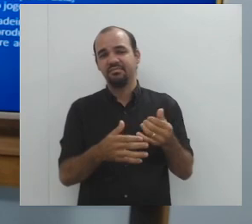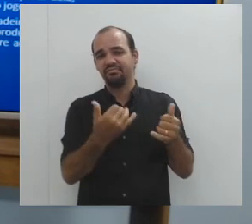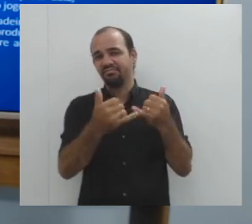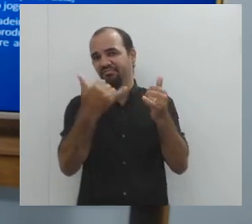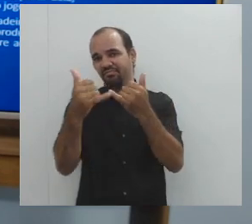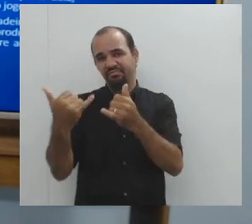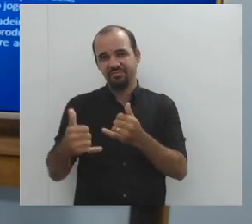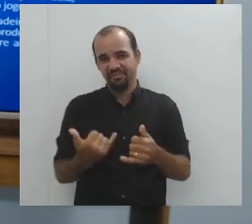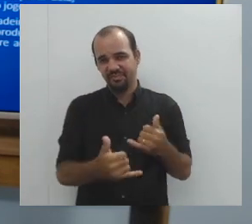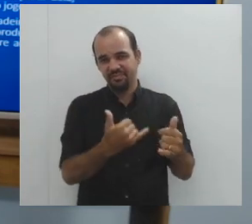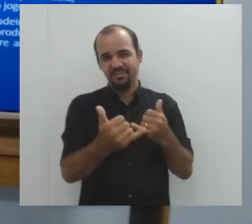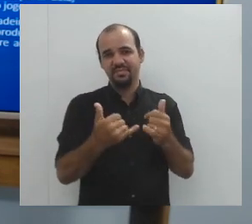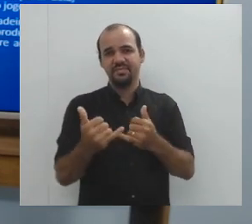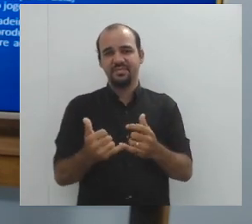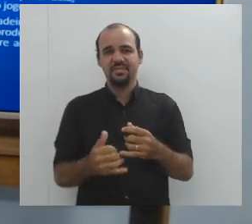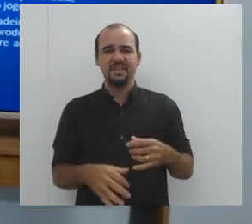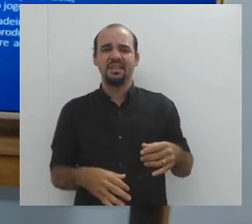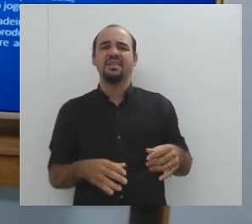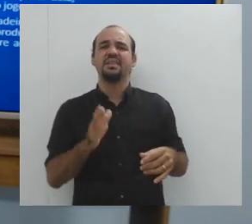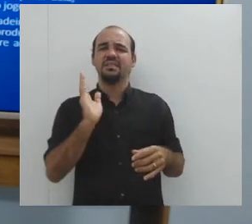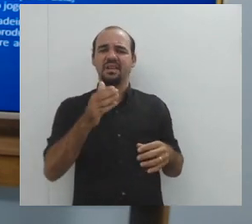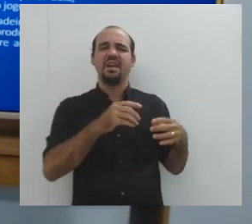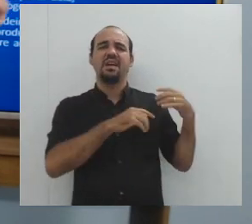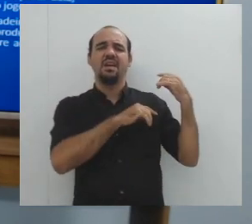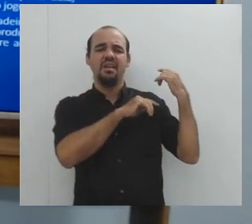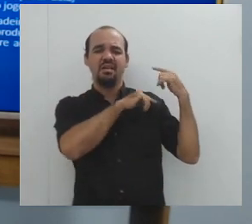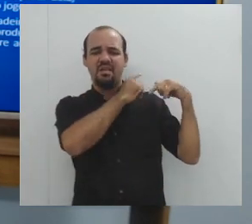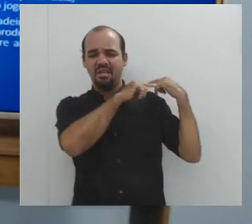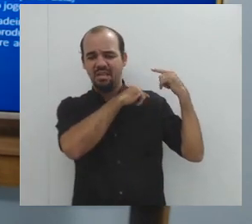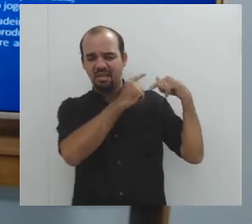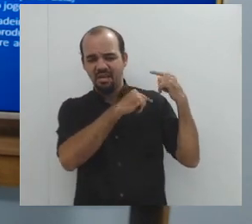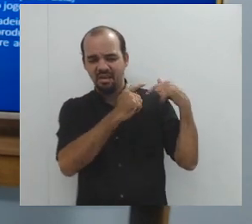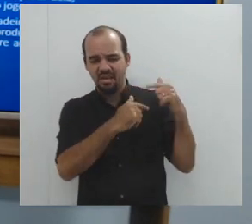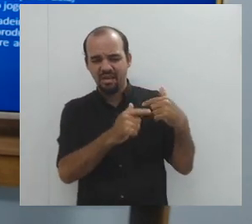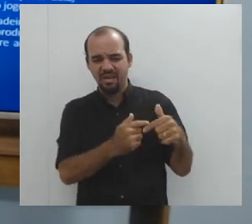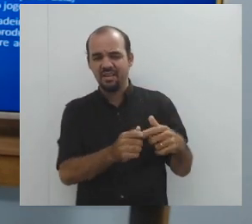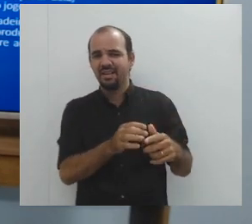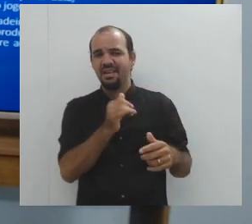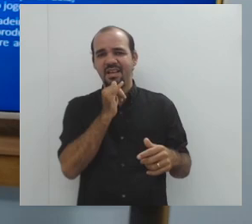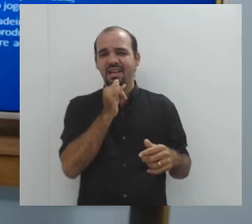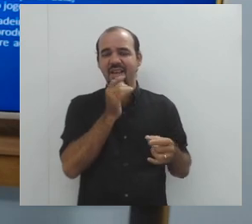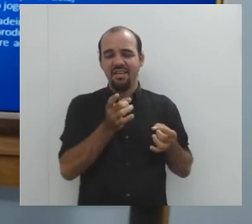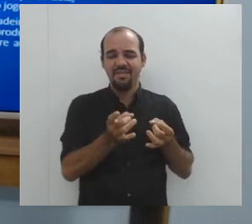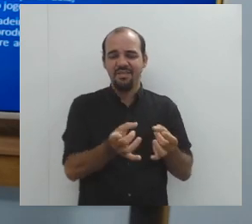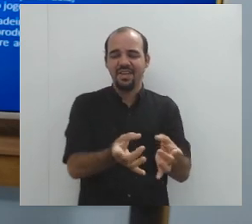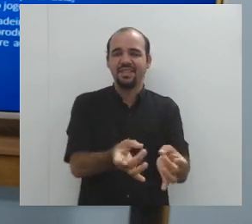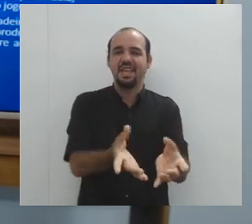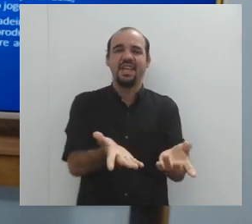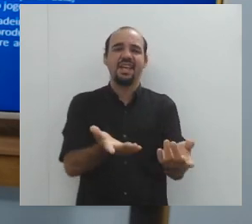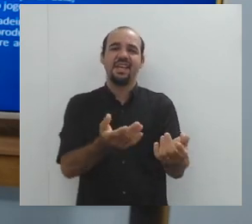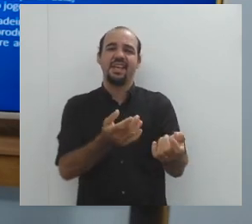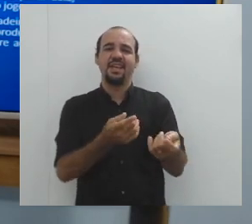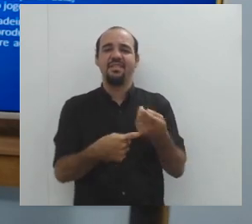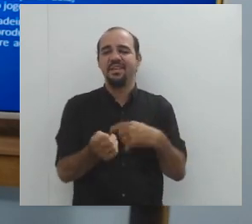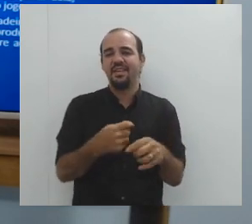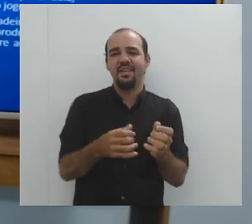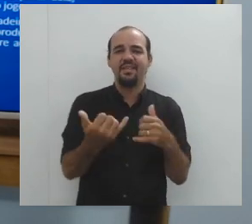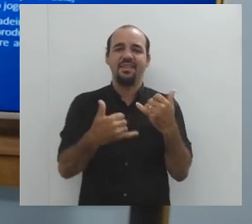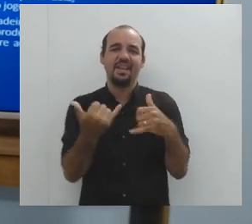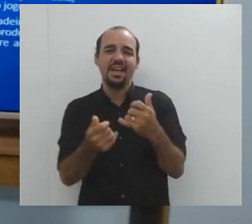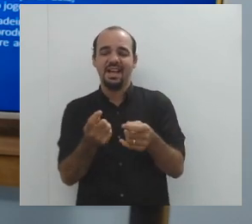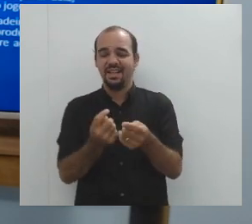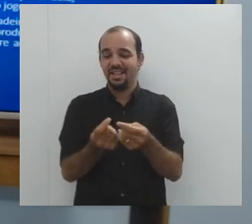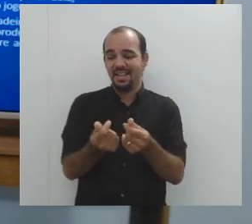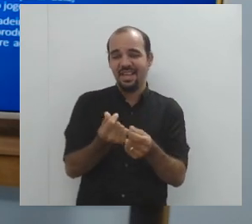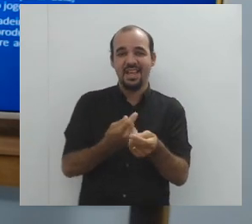que na maioria de nós passamos, de vendinha, onde tem o comércio, essa troca, o dinheiro, a escola, a representatividade